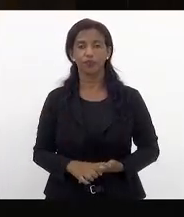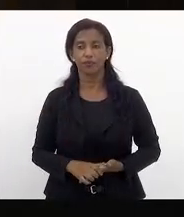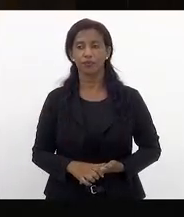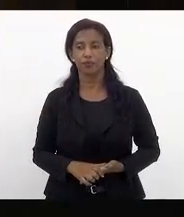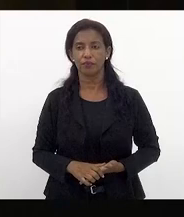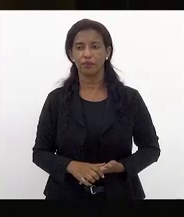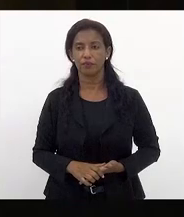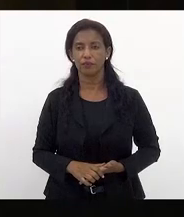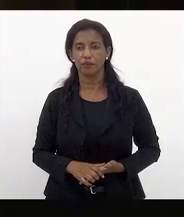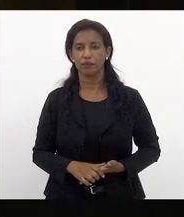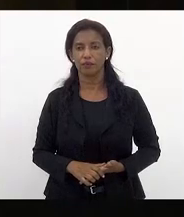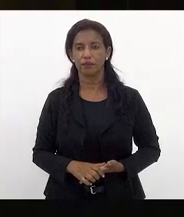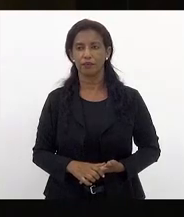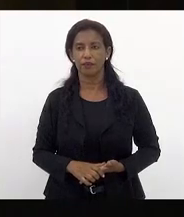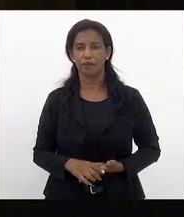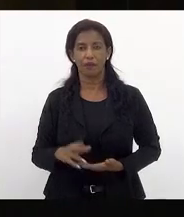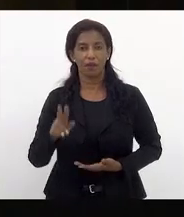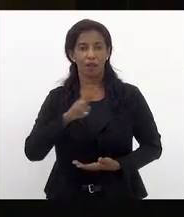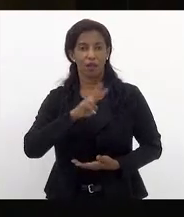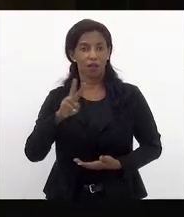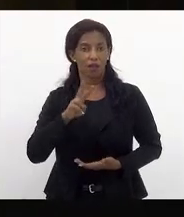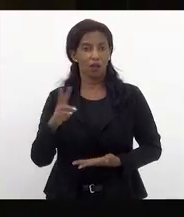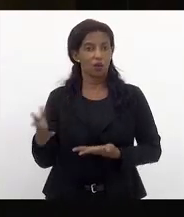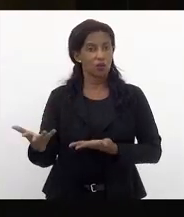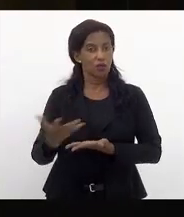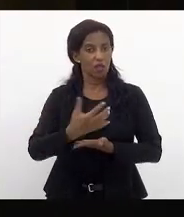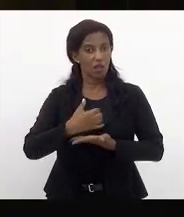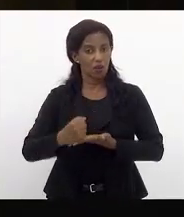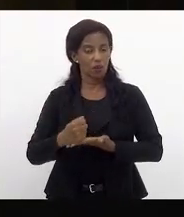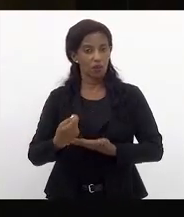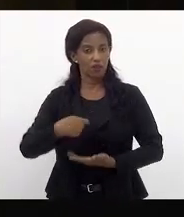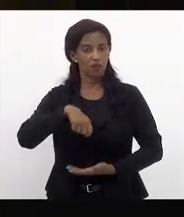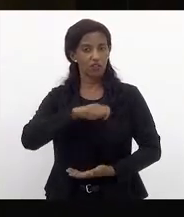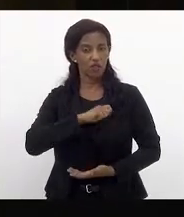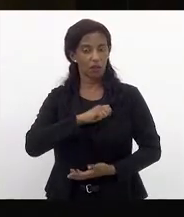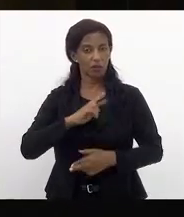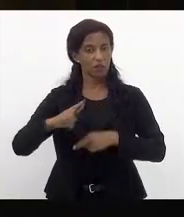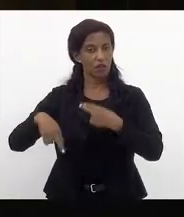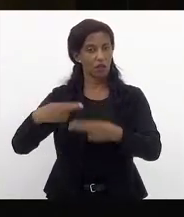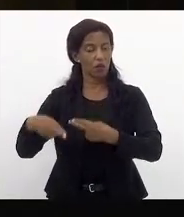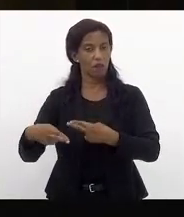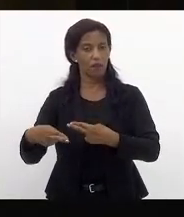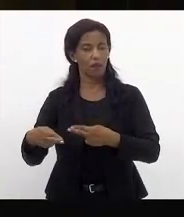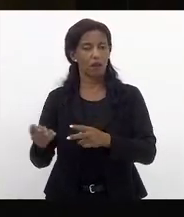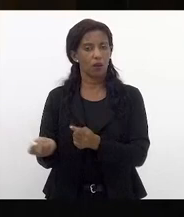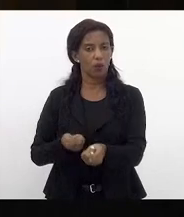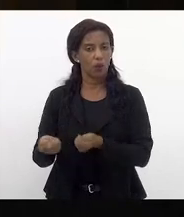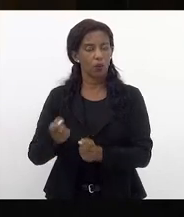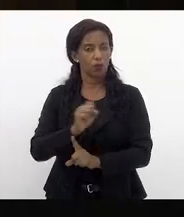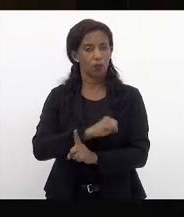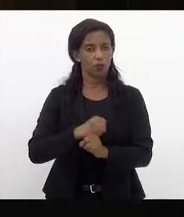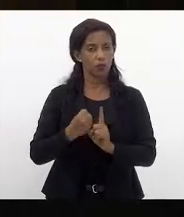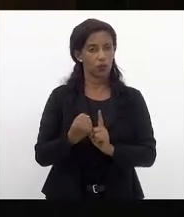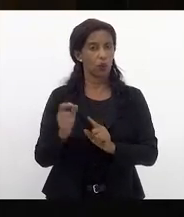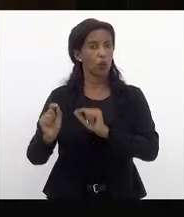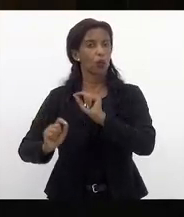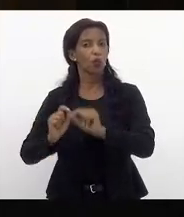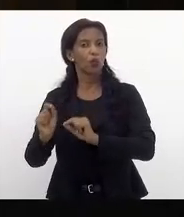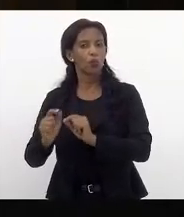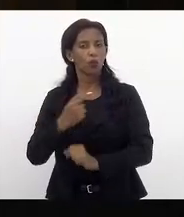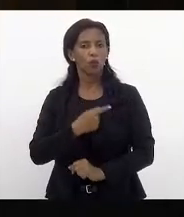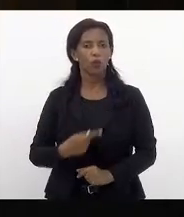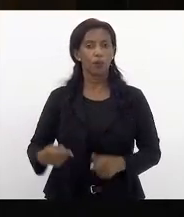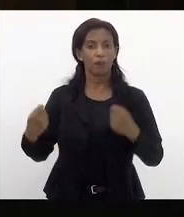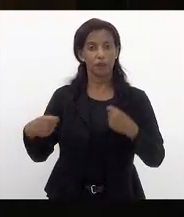de maldades é que não se recupera o fiscal sem a recuperação econômica e social. O que o governador